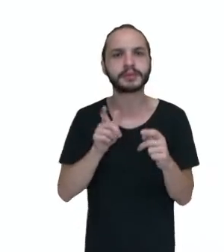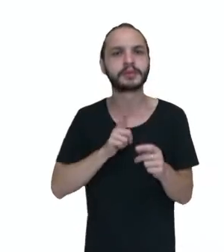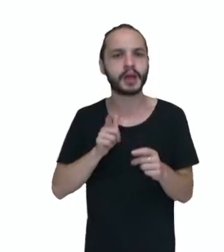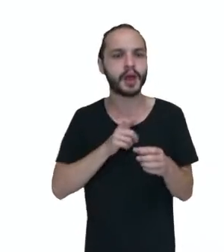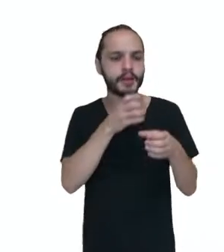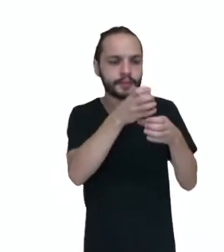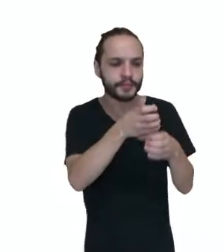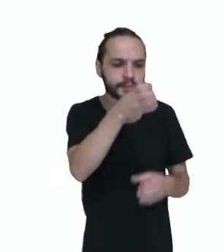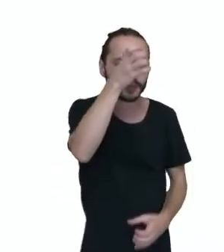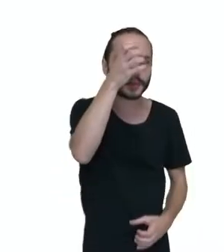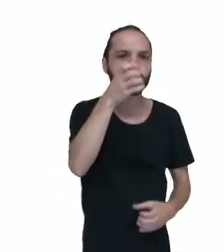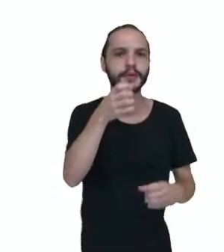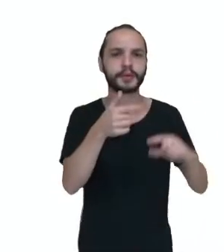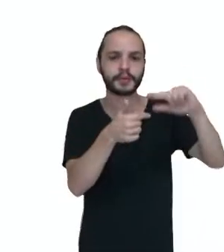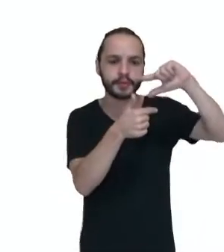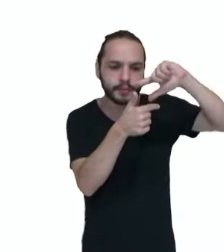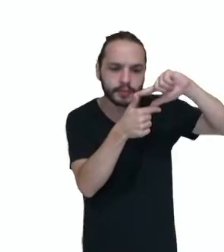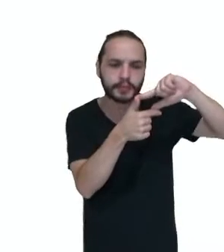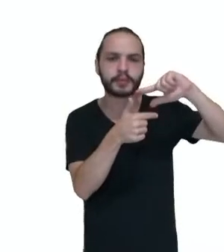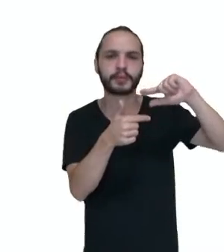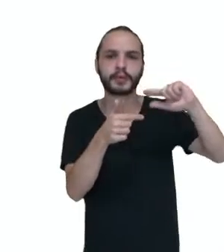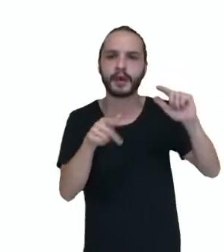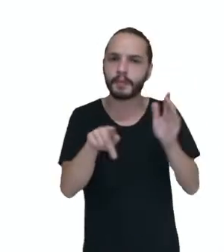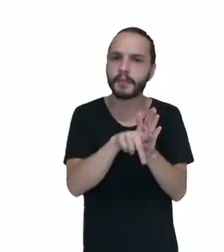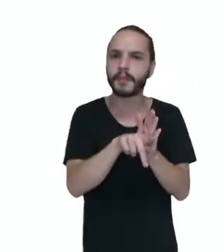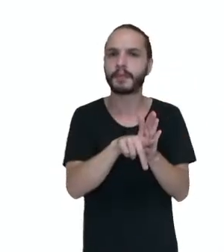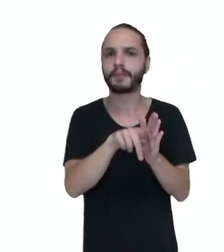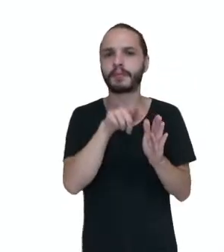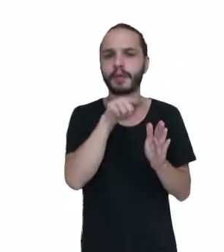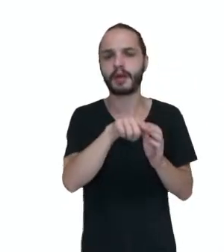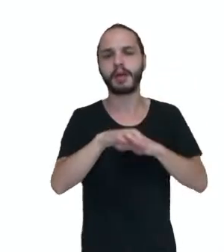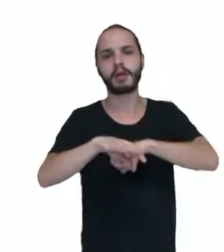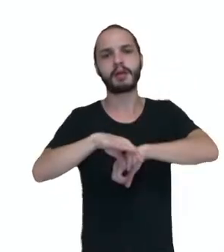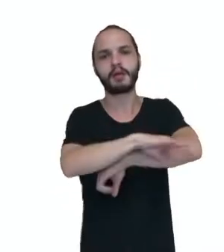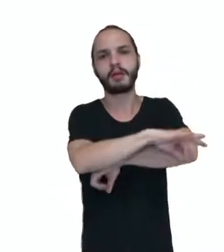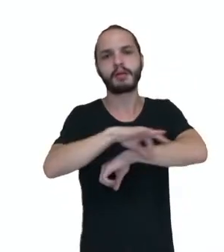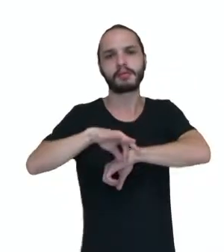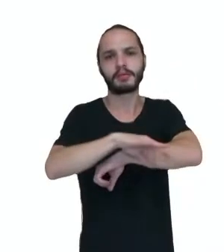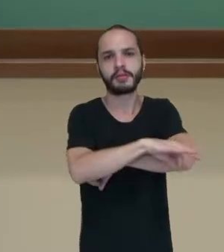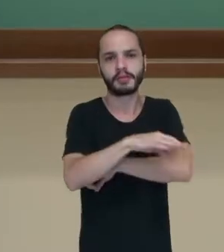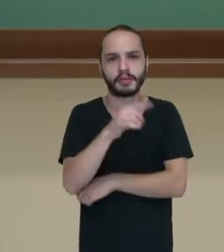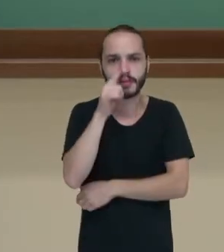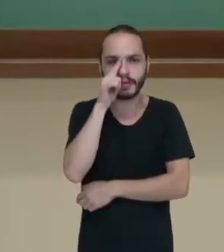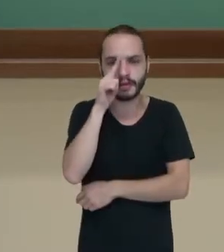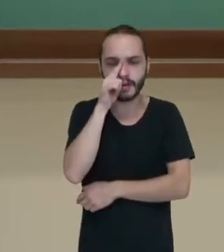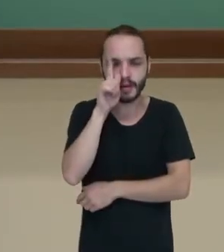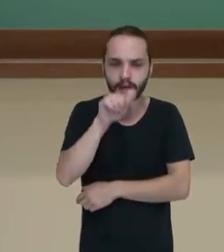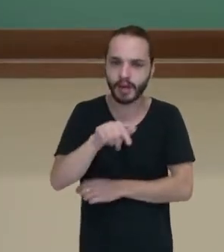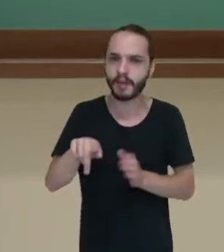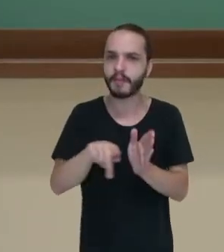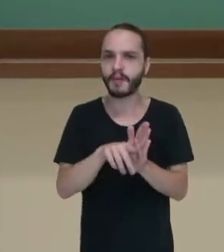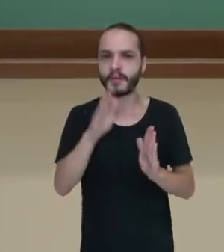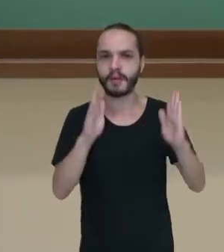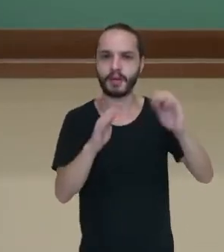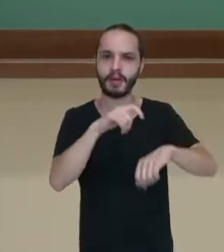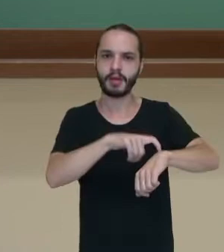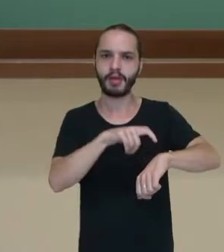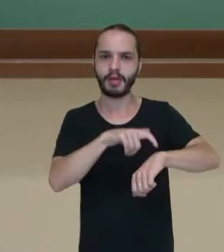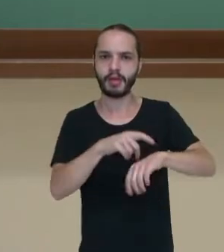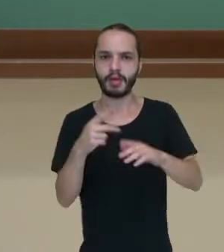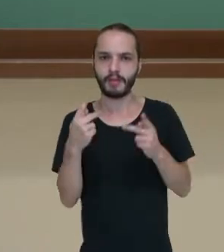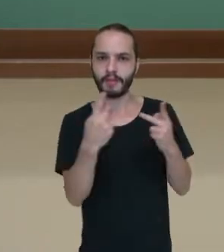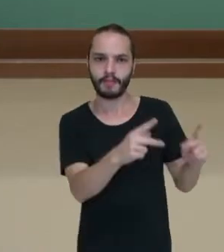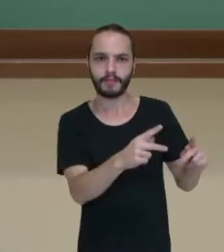cilindro, retângulos, isso faz muito parte também da arquitetura da Grécia, isso é muito próprio da época.